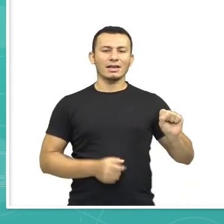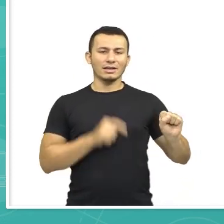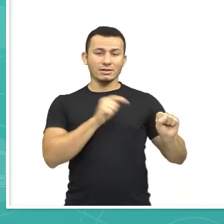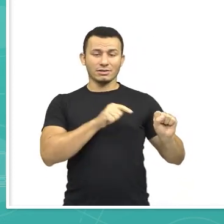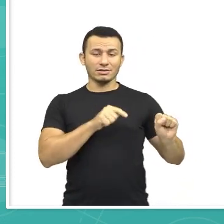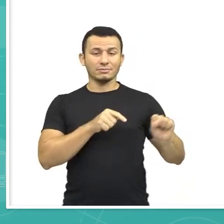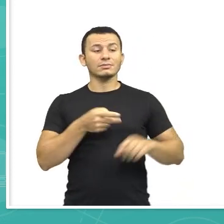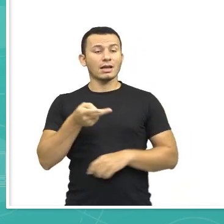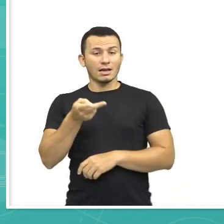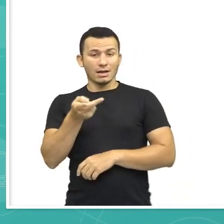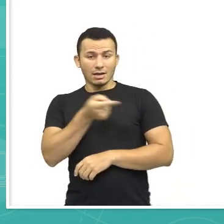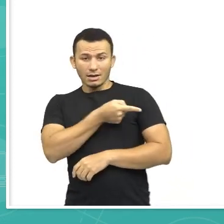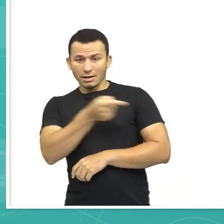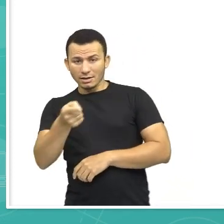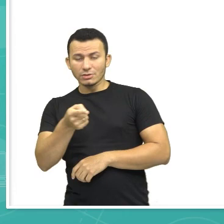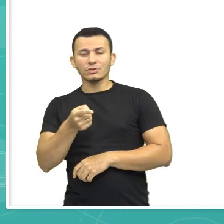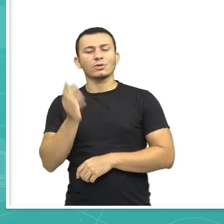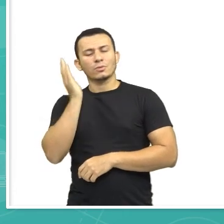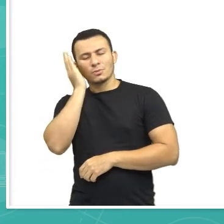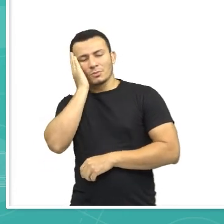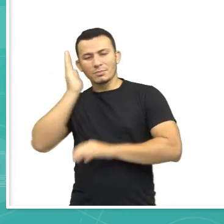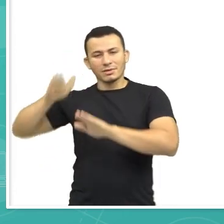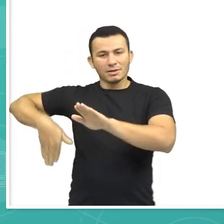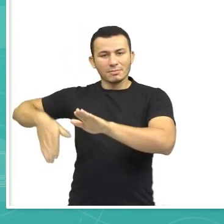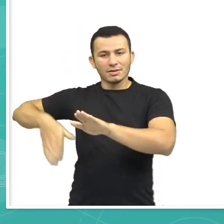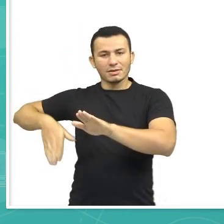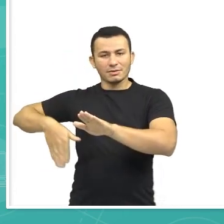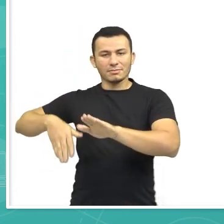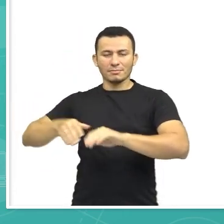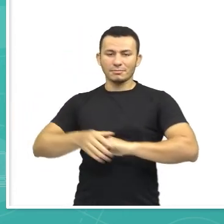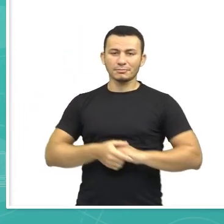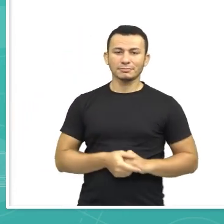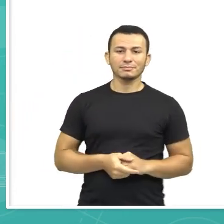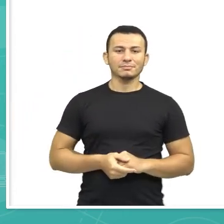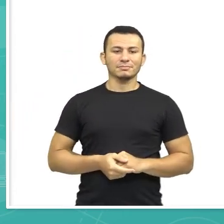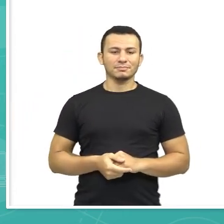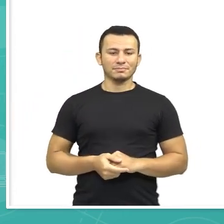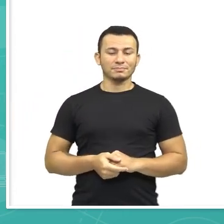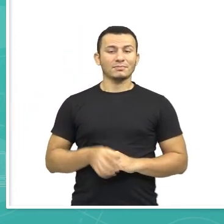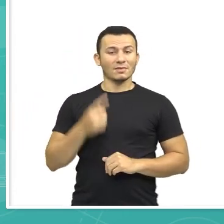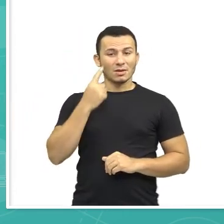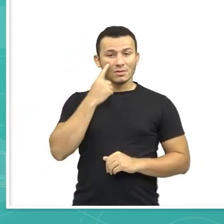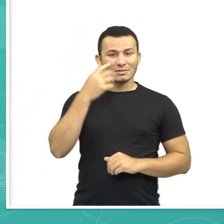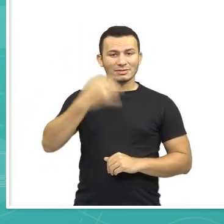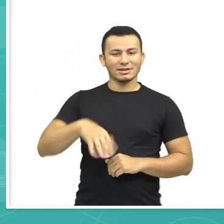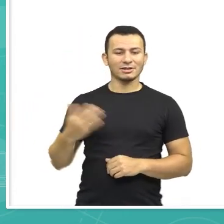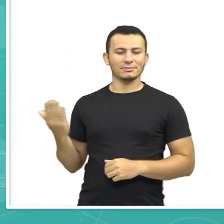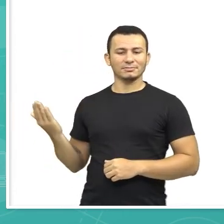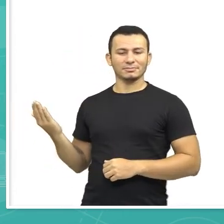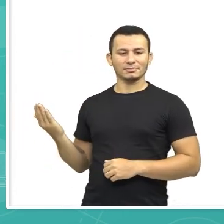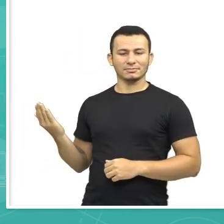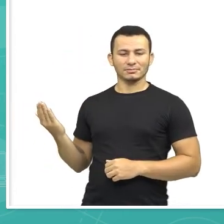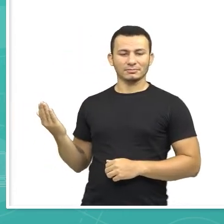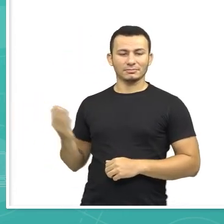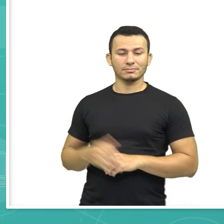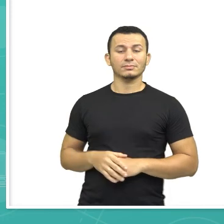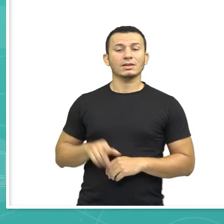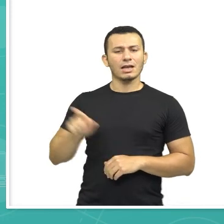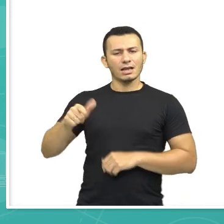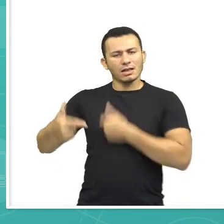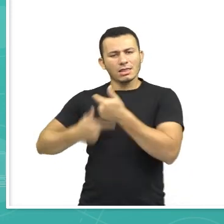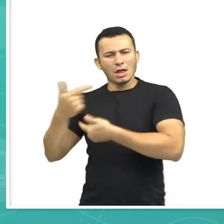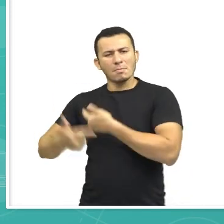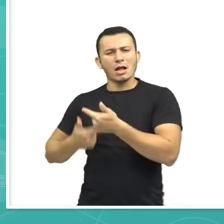aí o gabarito. Olha só o gabarito aí, ó. Vamos lá? Muito bem, exatamente. Ele realizou o trabalho com êxito, elas foram